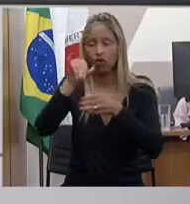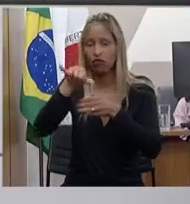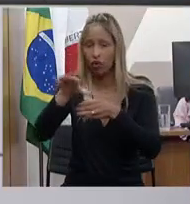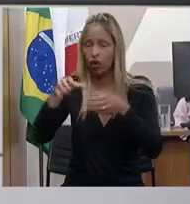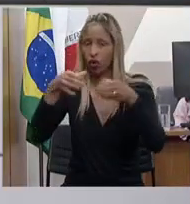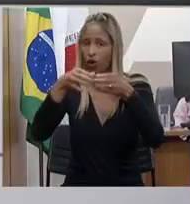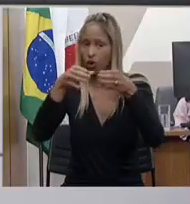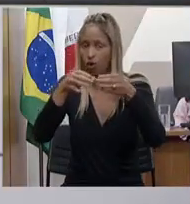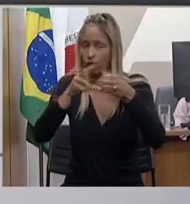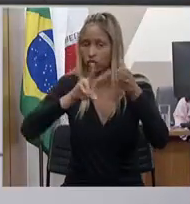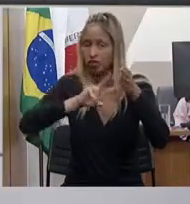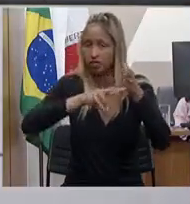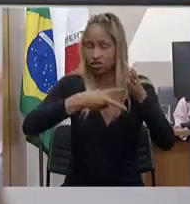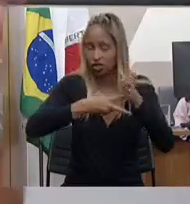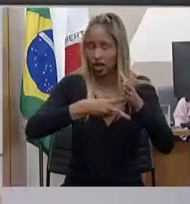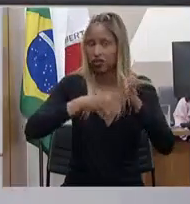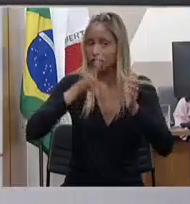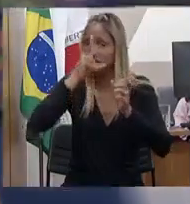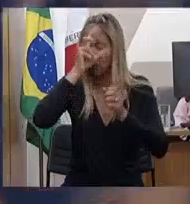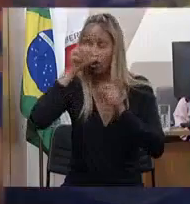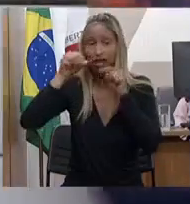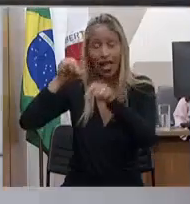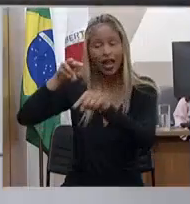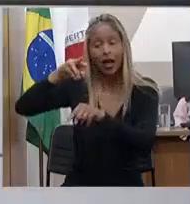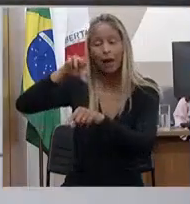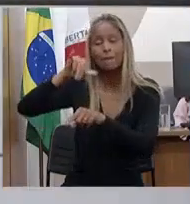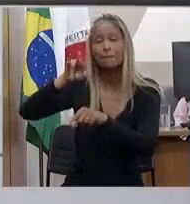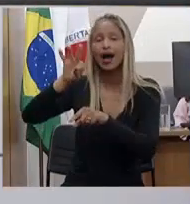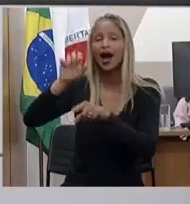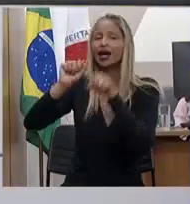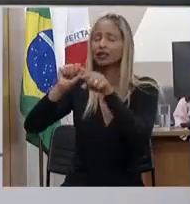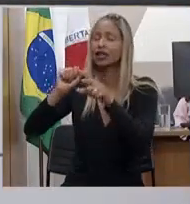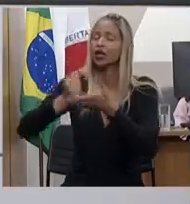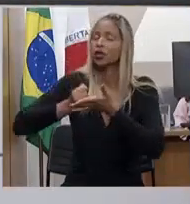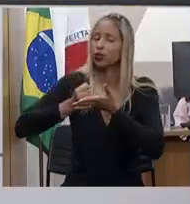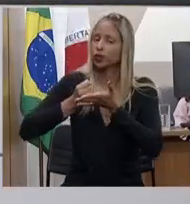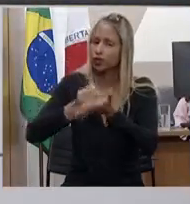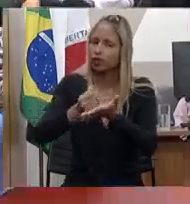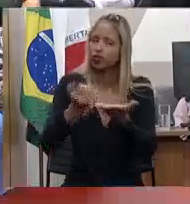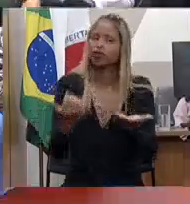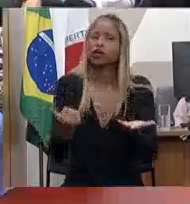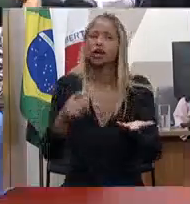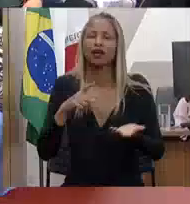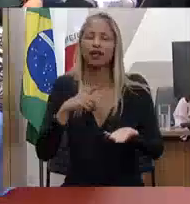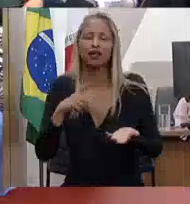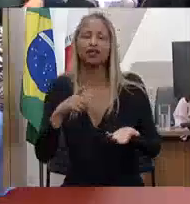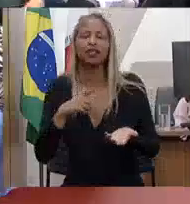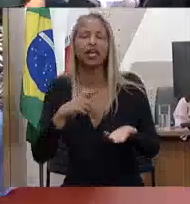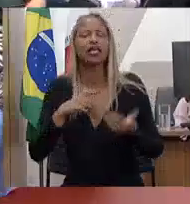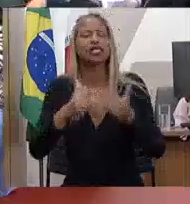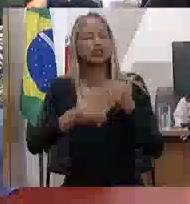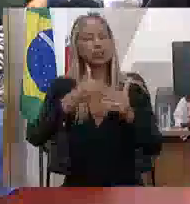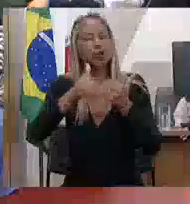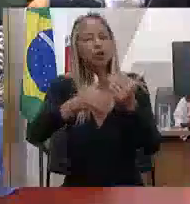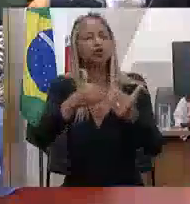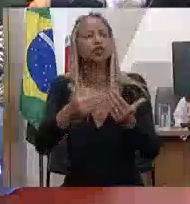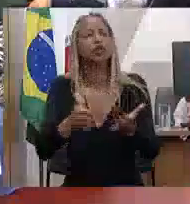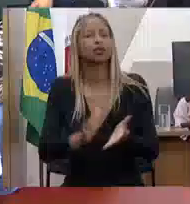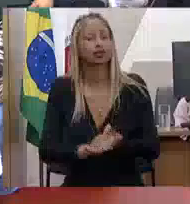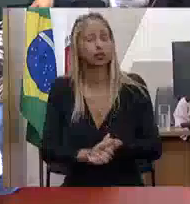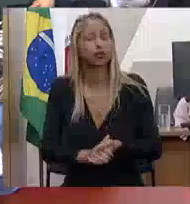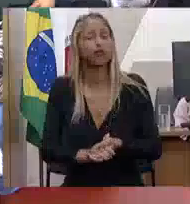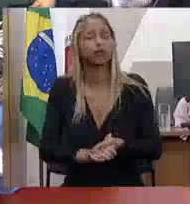e segurança o trabalhador trabalhador em Minas Gerais que a Marta tá lá nos ajudando nesse nesse processo Betão